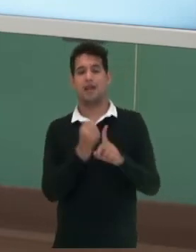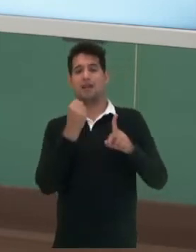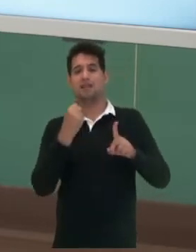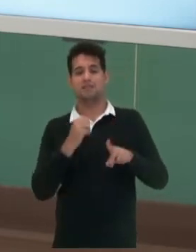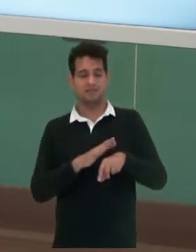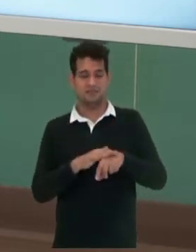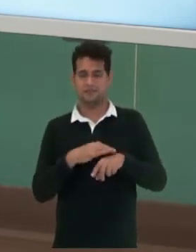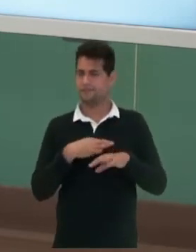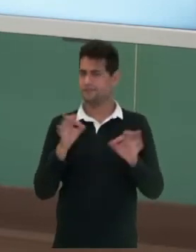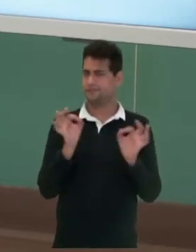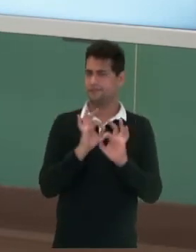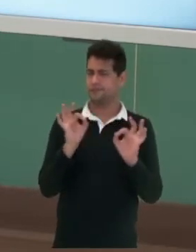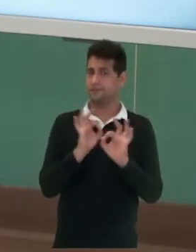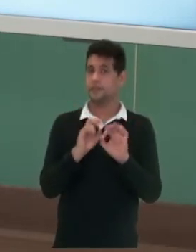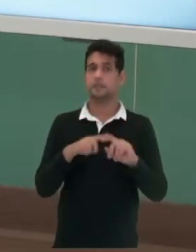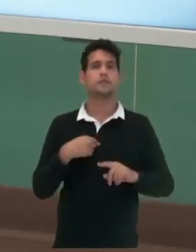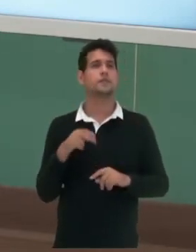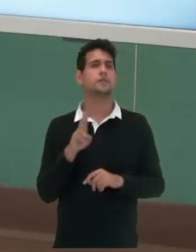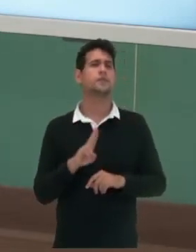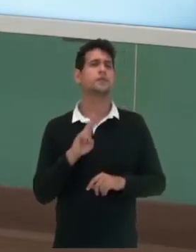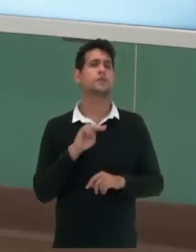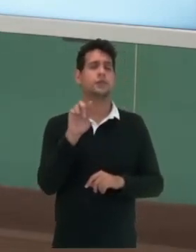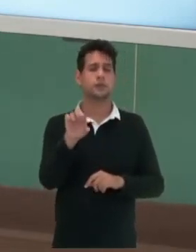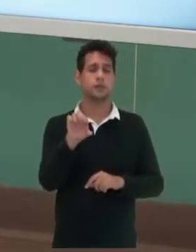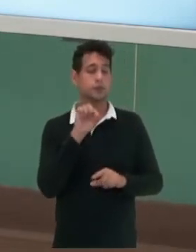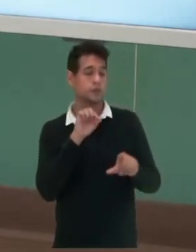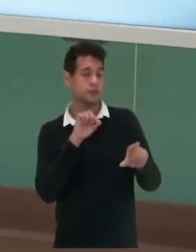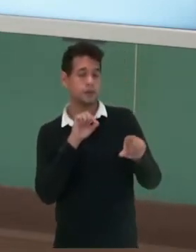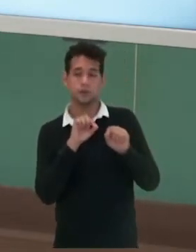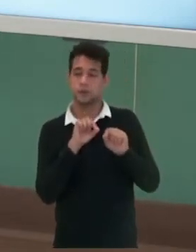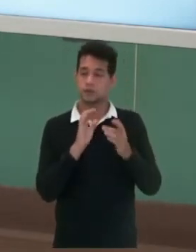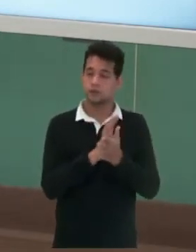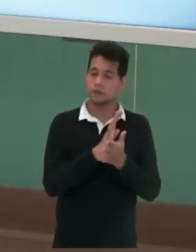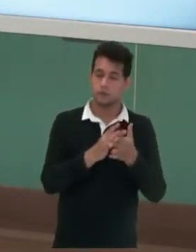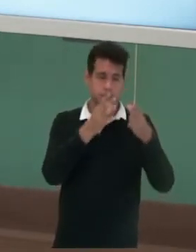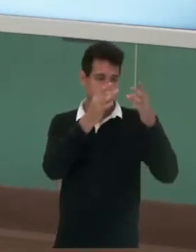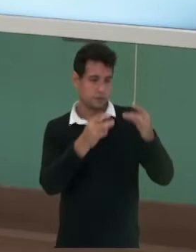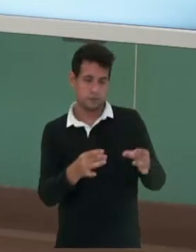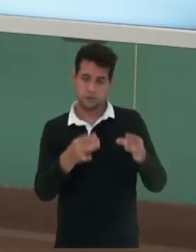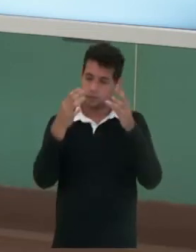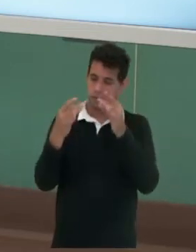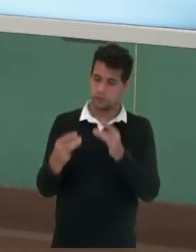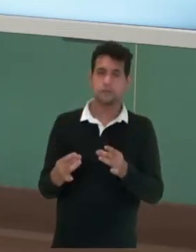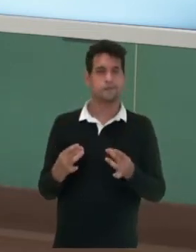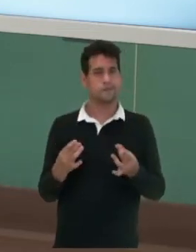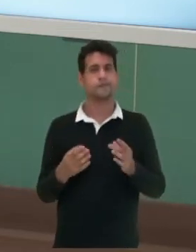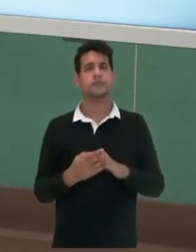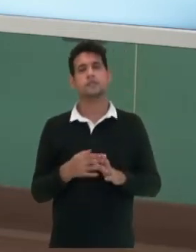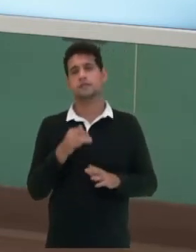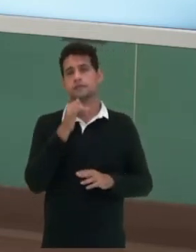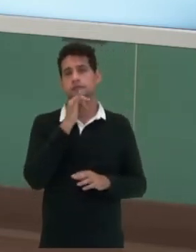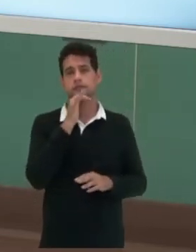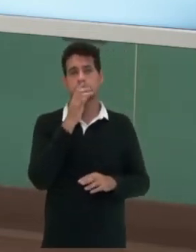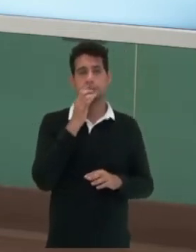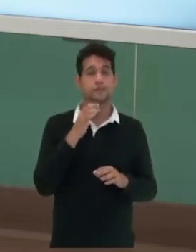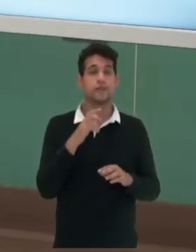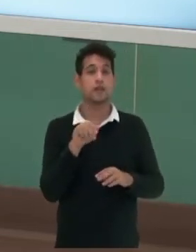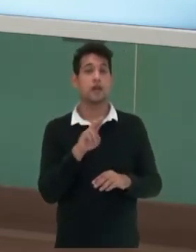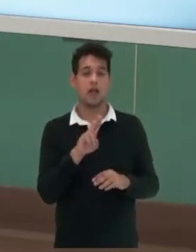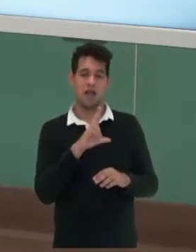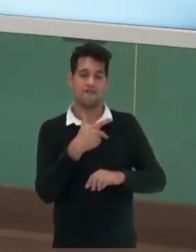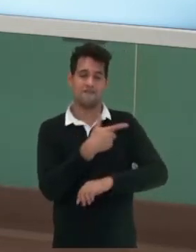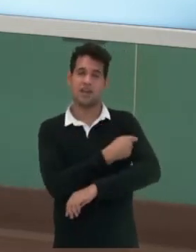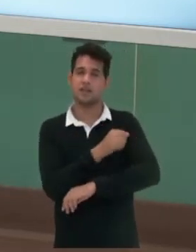no micro-organismo, e eu pego partes específicas do organismo de interesse. Por exemplo, a